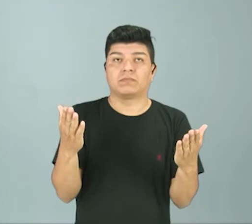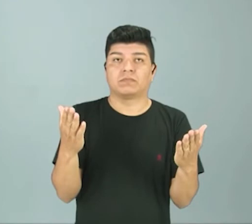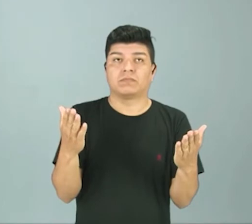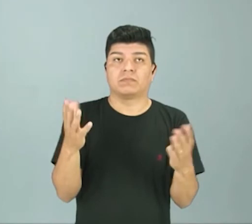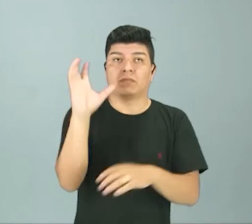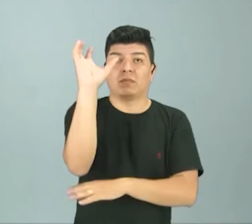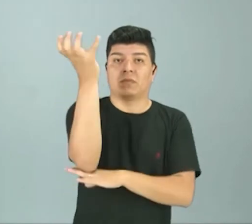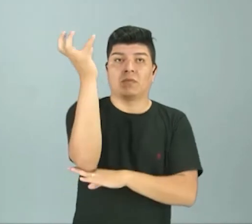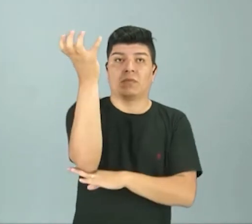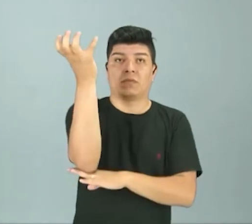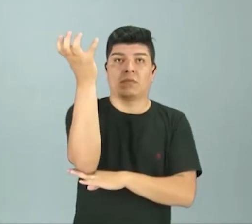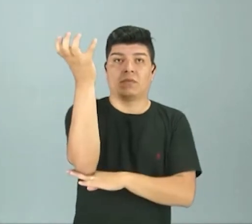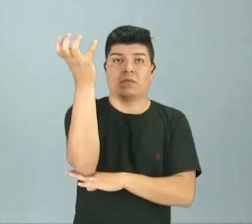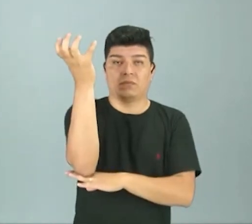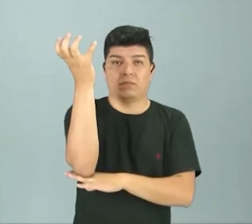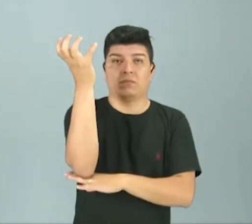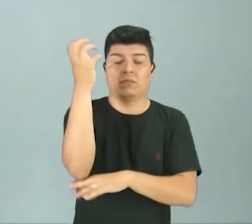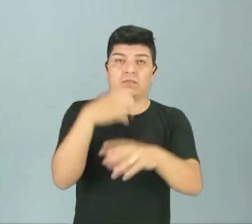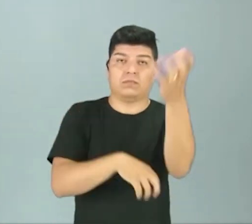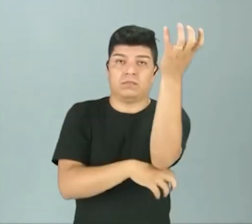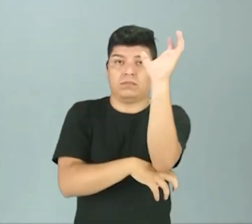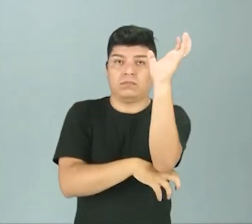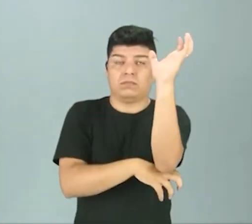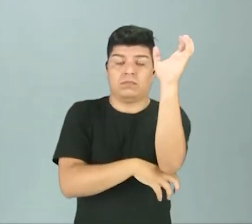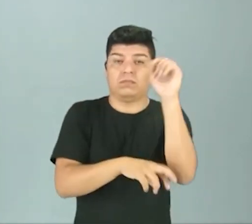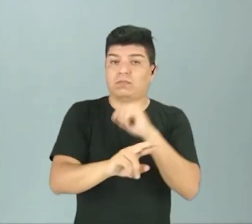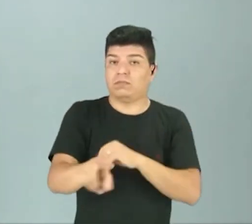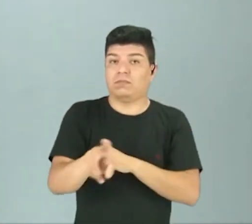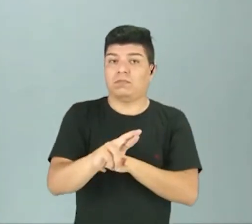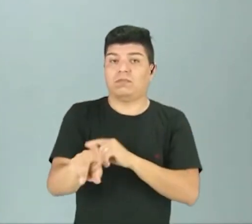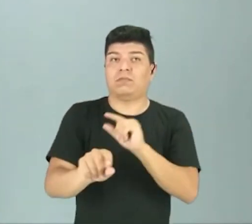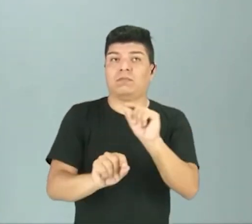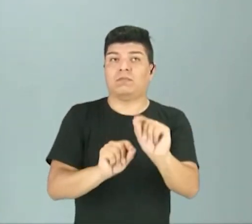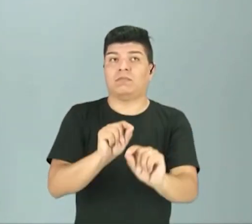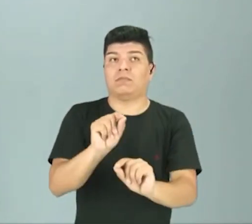A árvore, o vegetal, ele não é